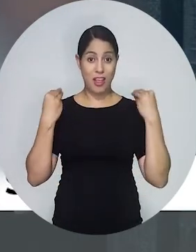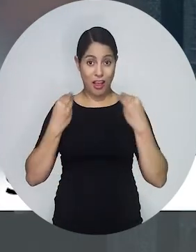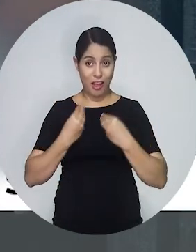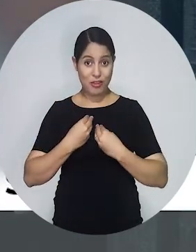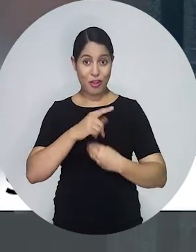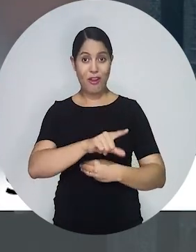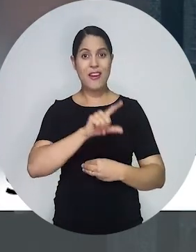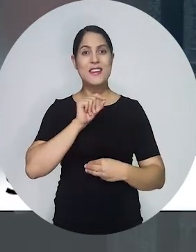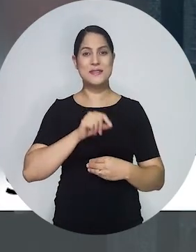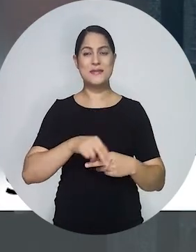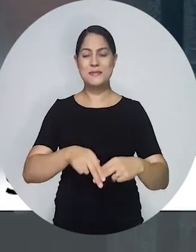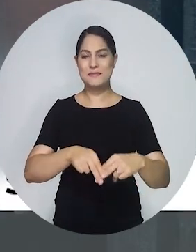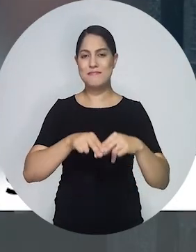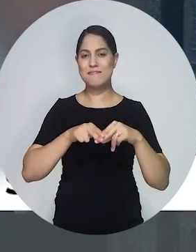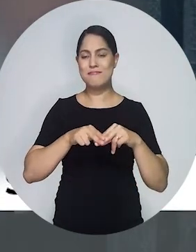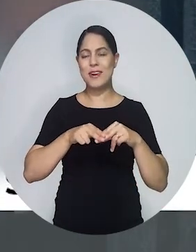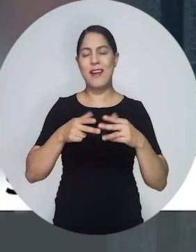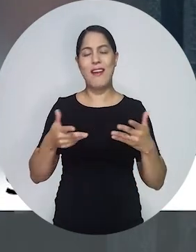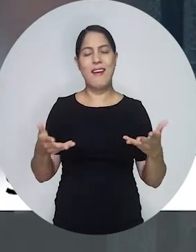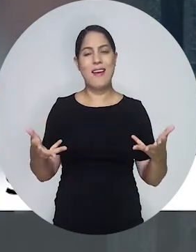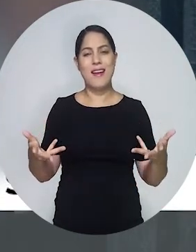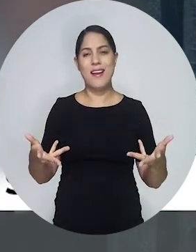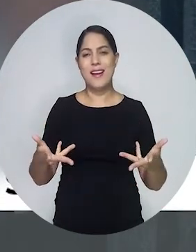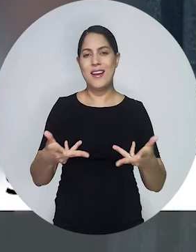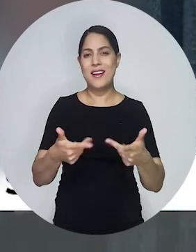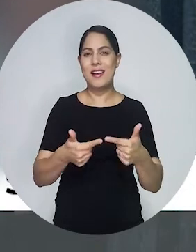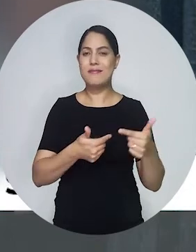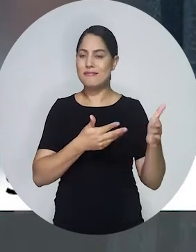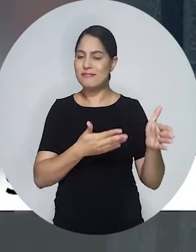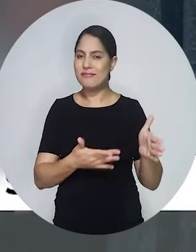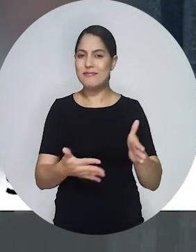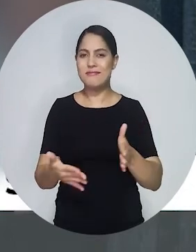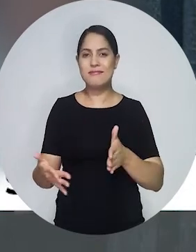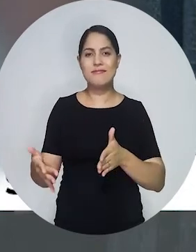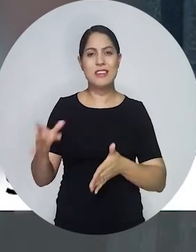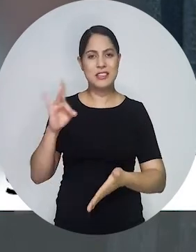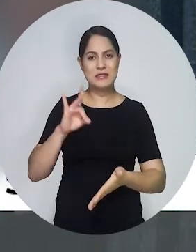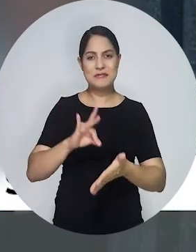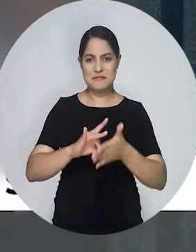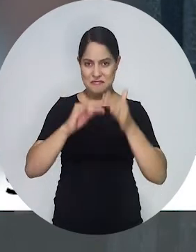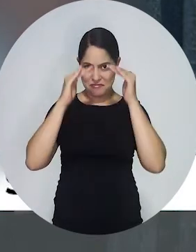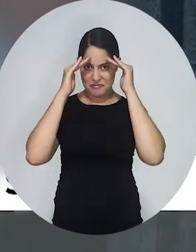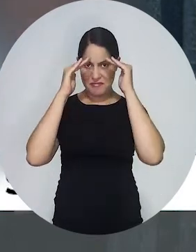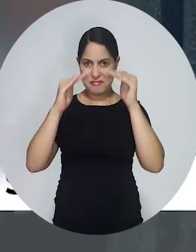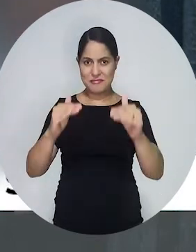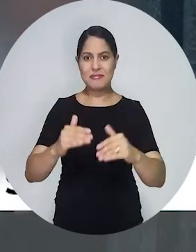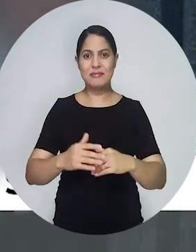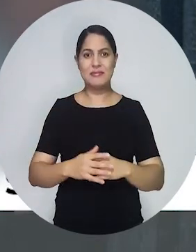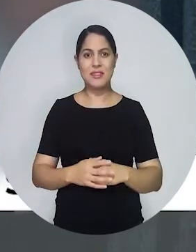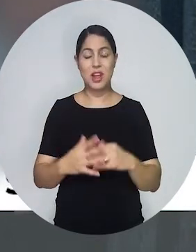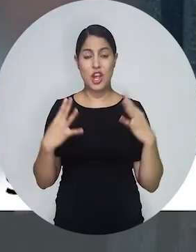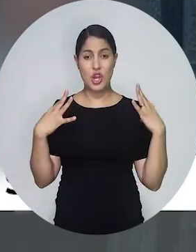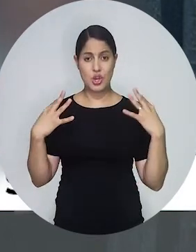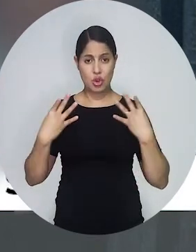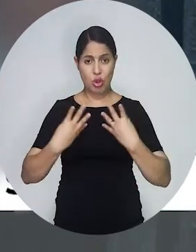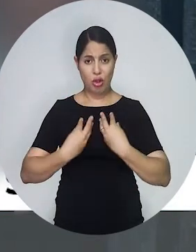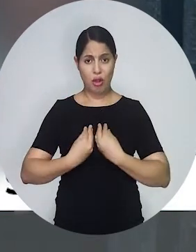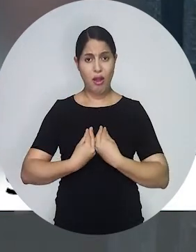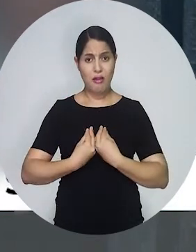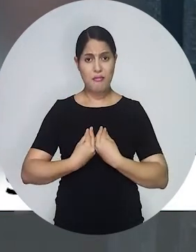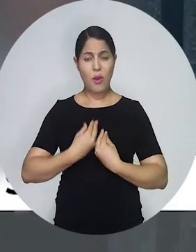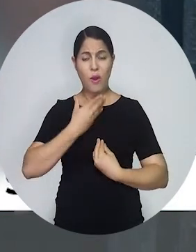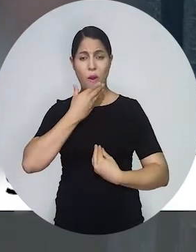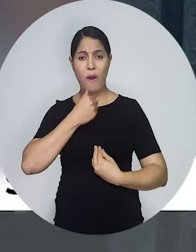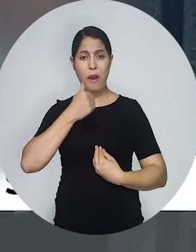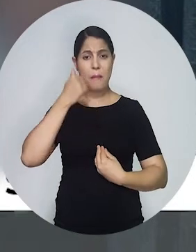que o escolhe, porquanto a magistratura consiste num verdadeiro sacerdócio. Deveras, a toga escolhe